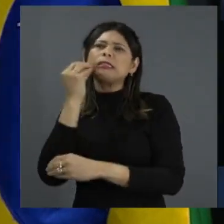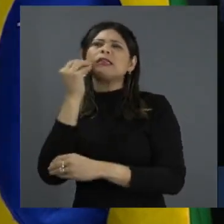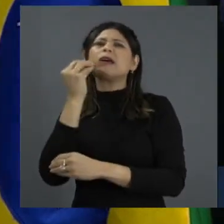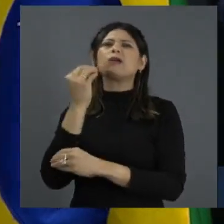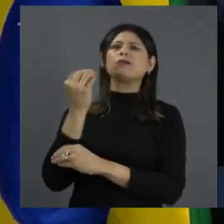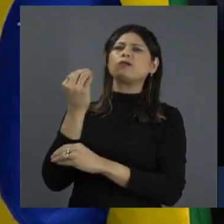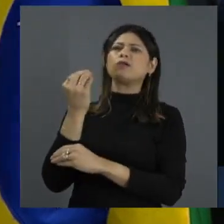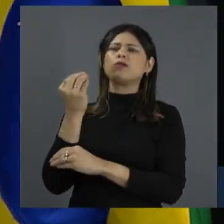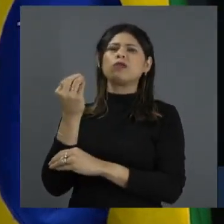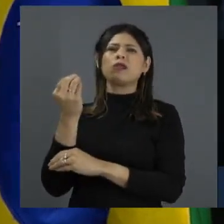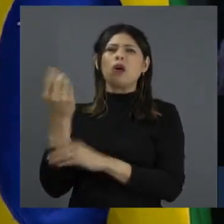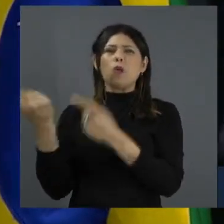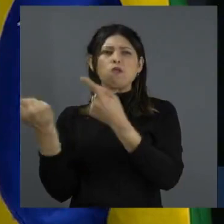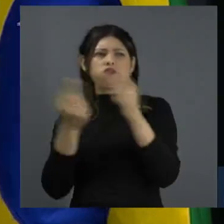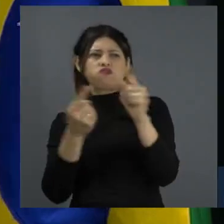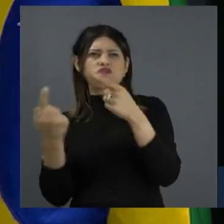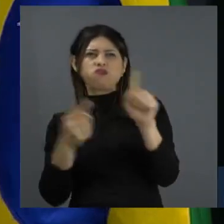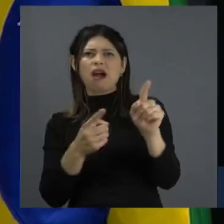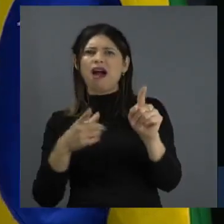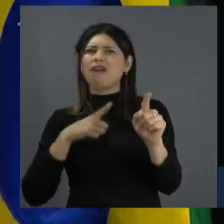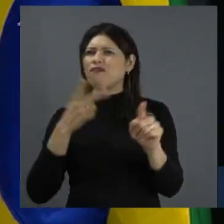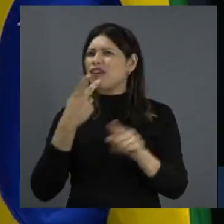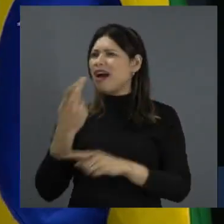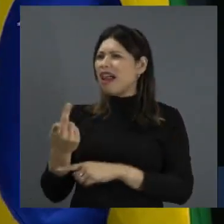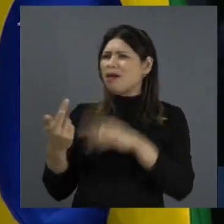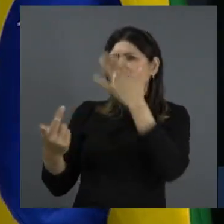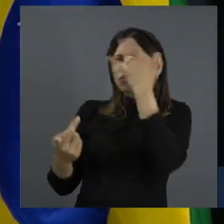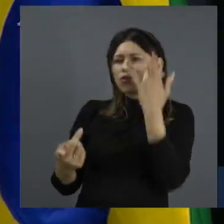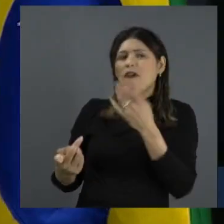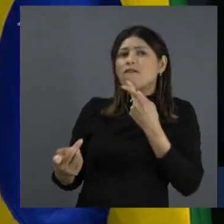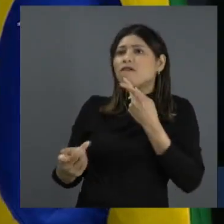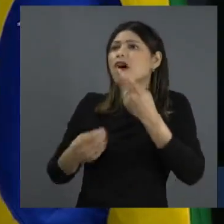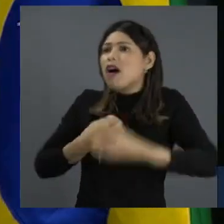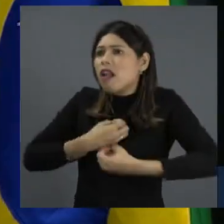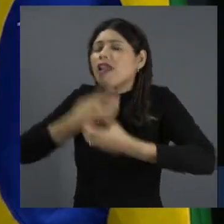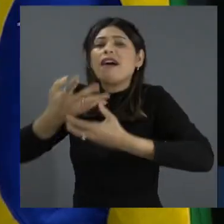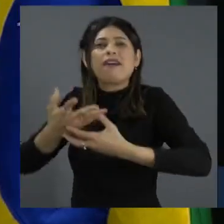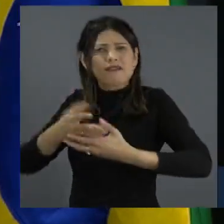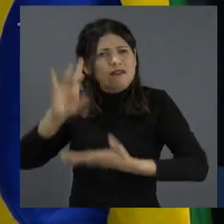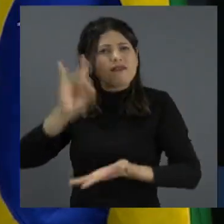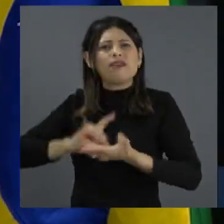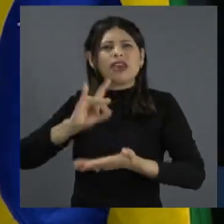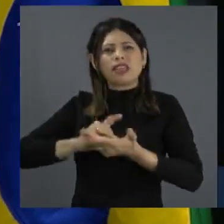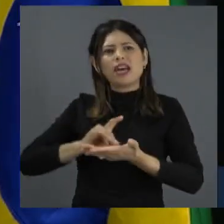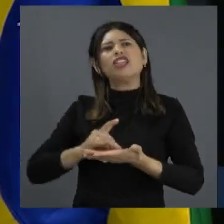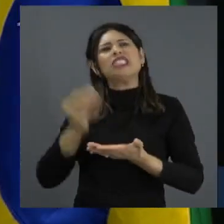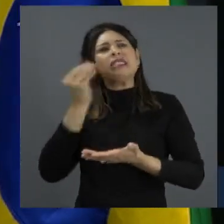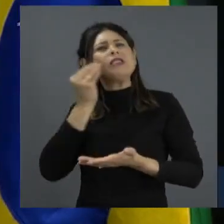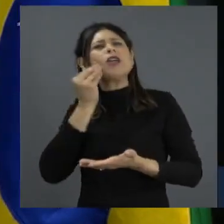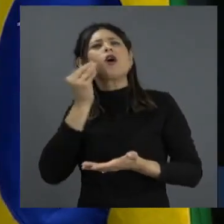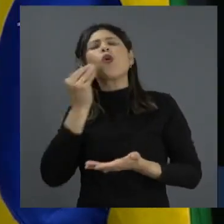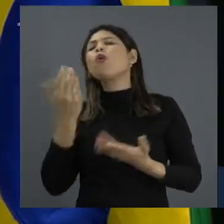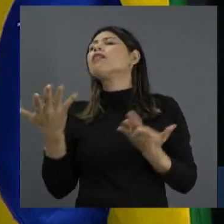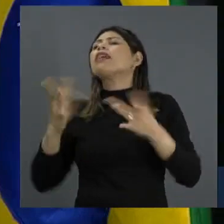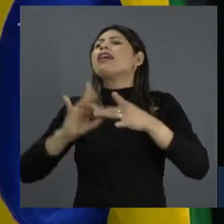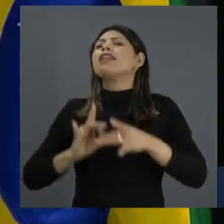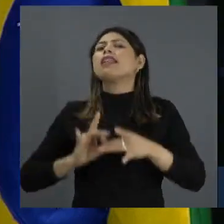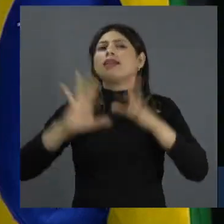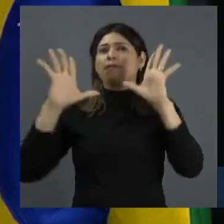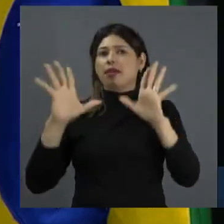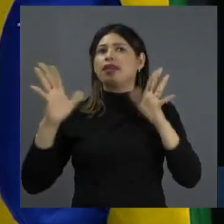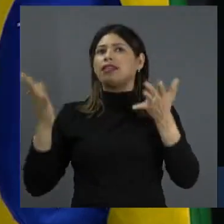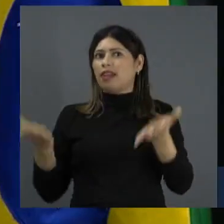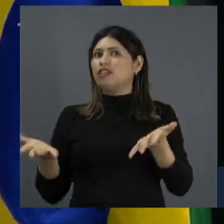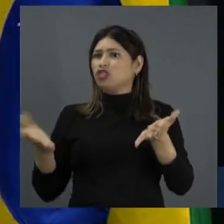que ousam dizer a verdade nesse país, ousam defender a liberdade,